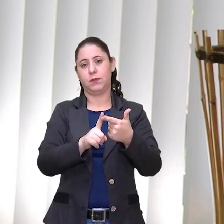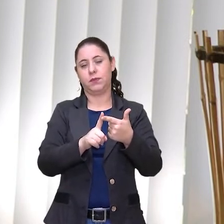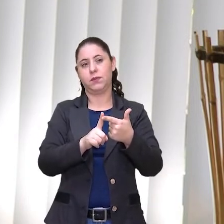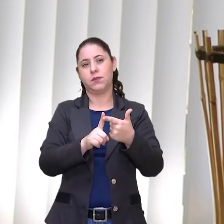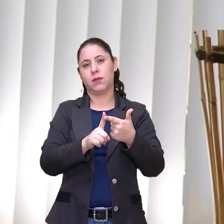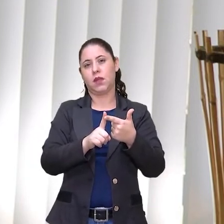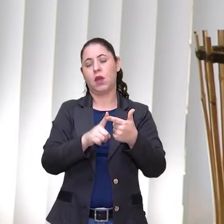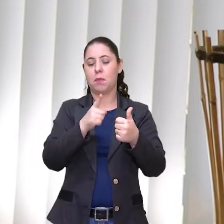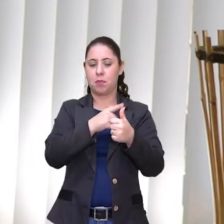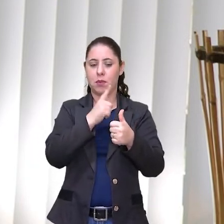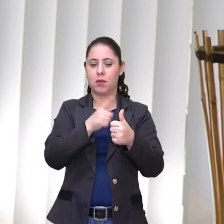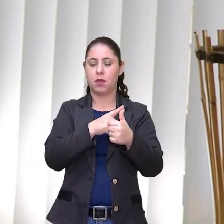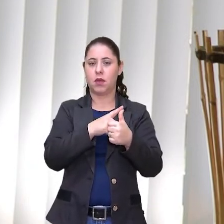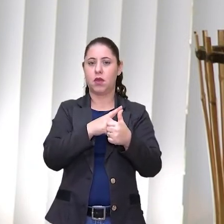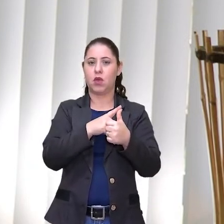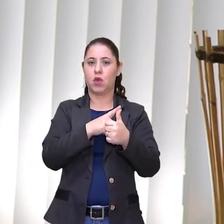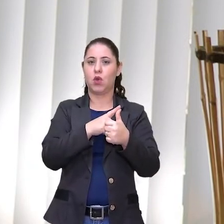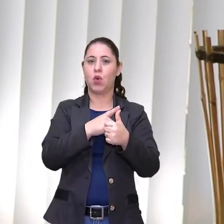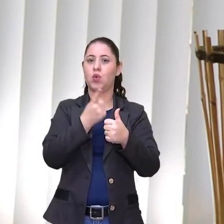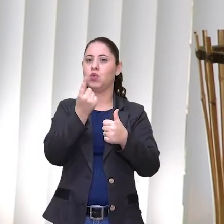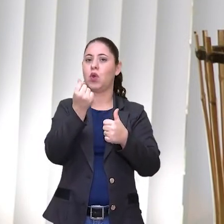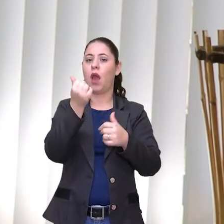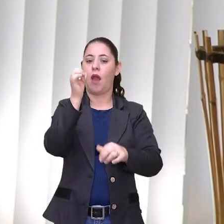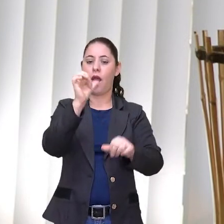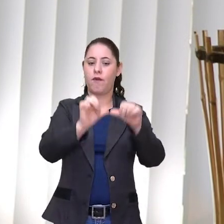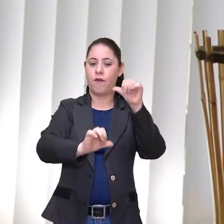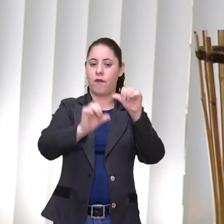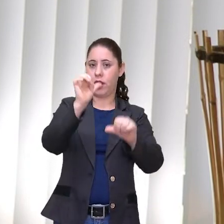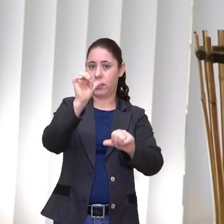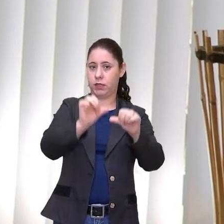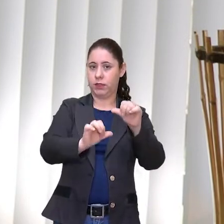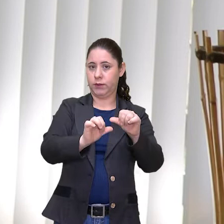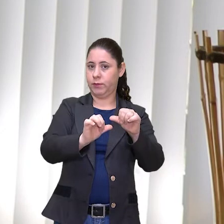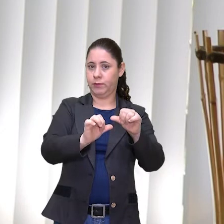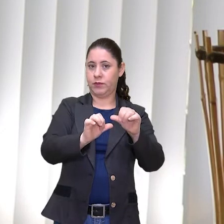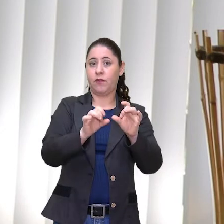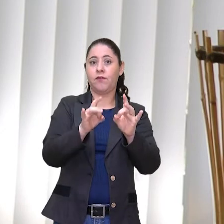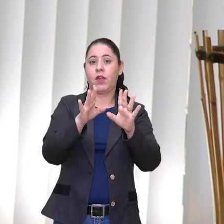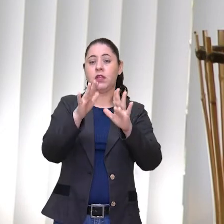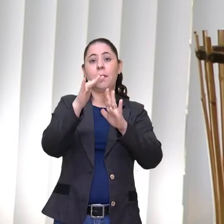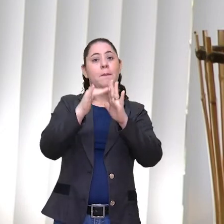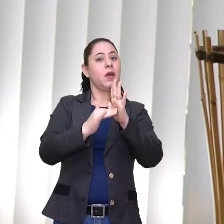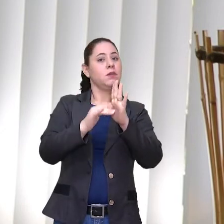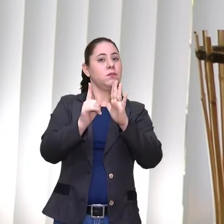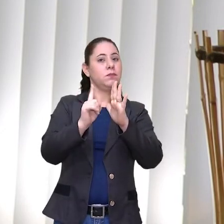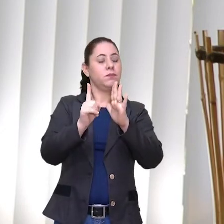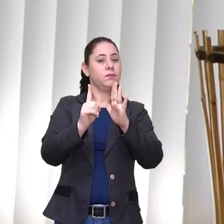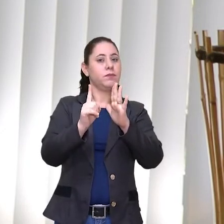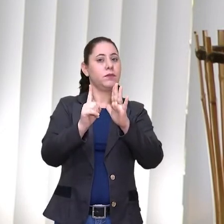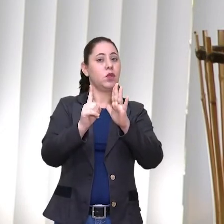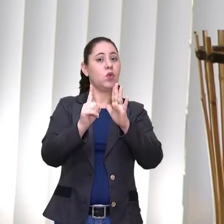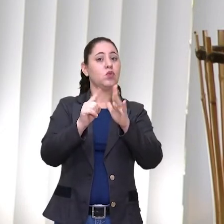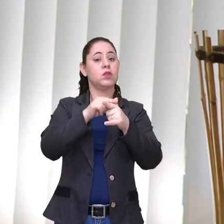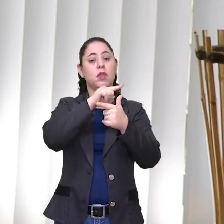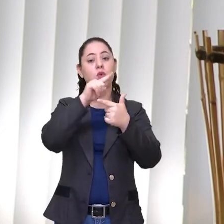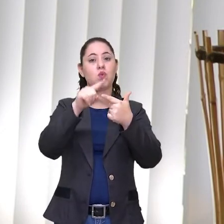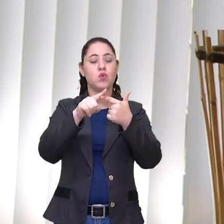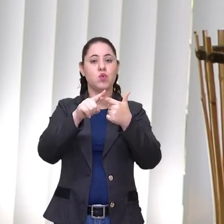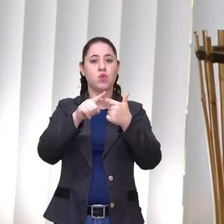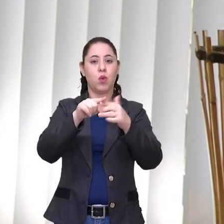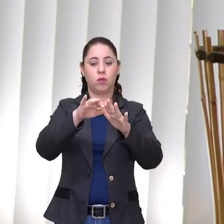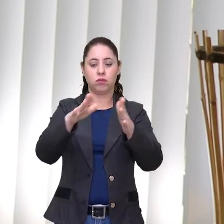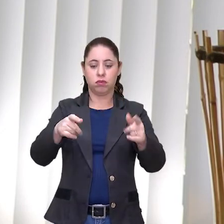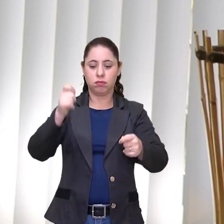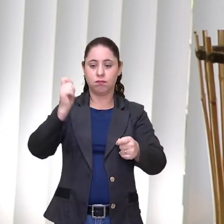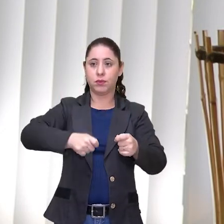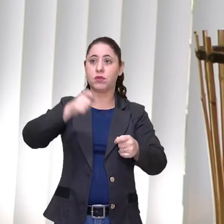segundo leilão. Então, no primeiro, tem que ser o valor da sua avaliação. Ele não pode ser vendido por valor inferior. No